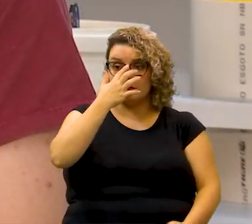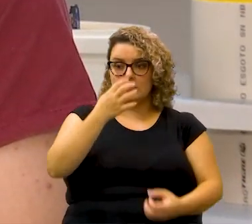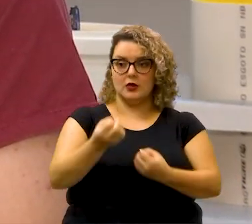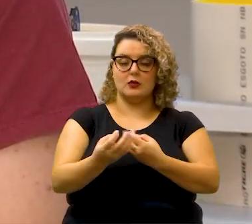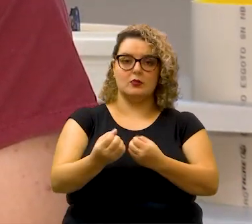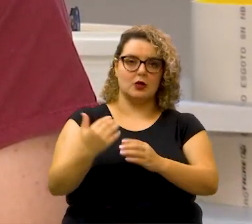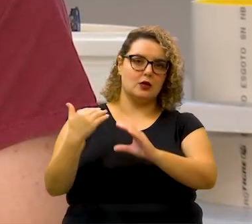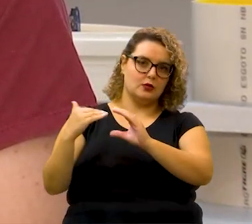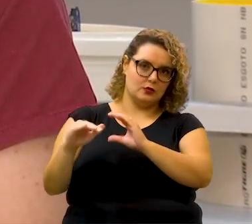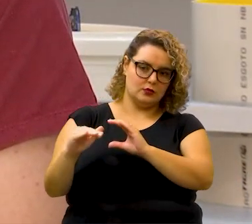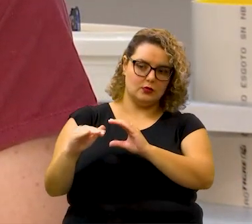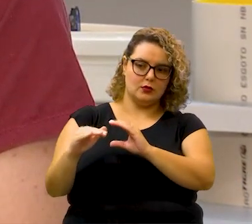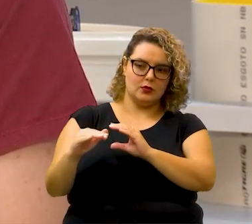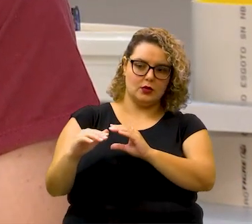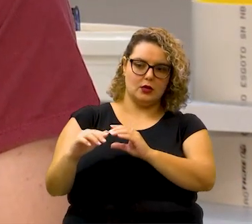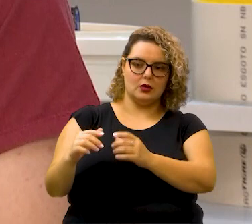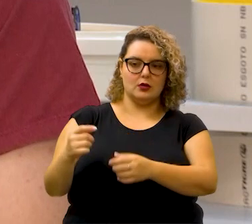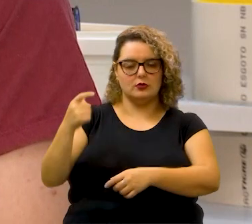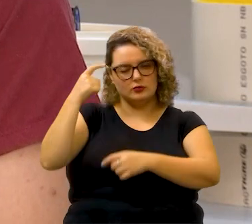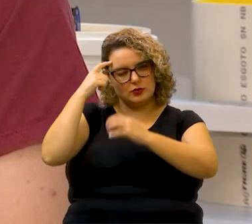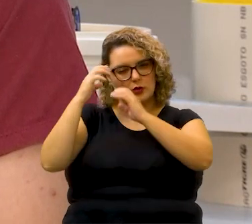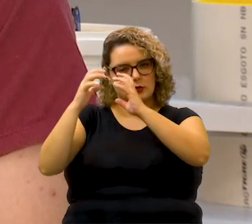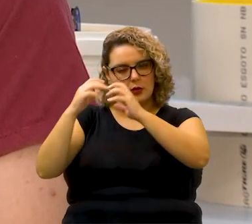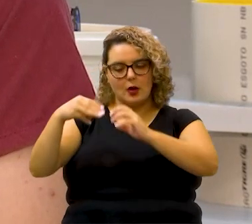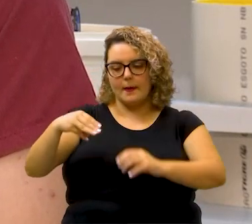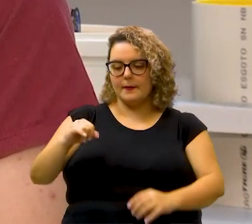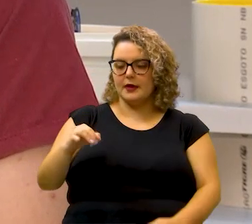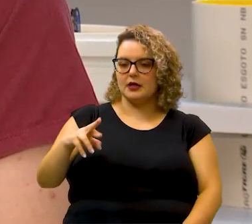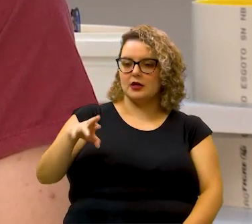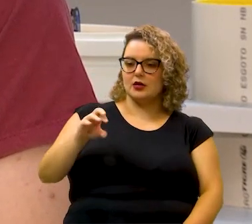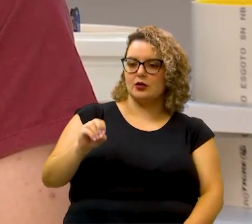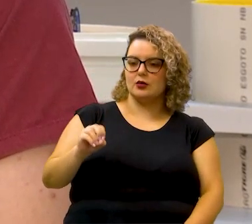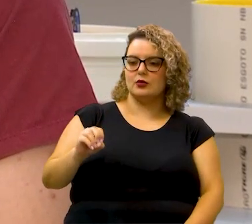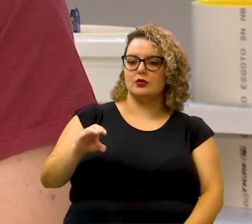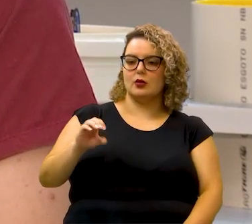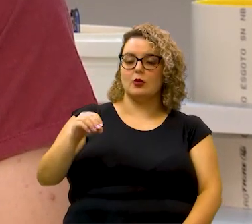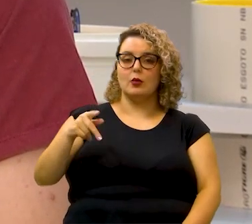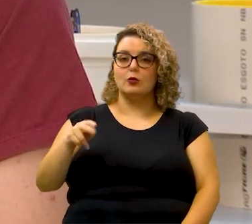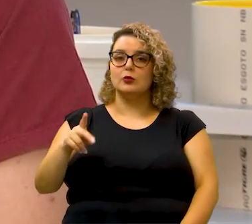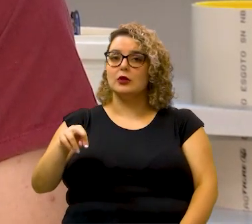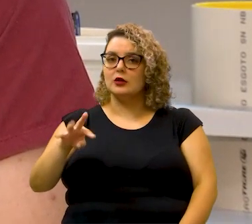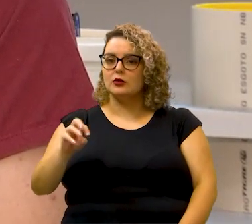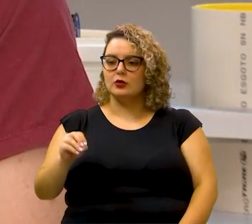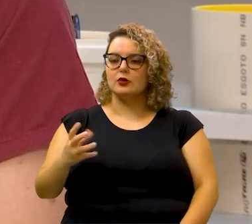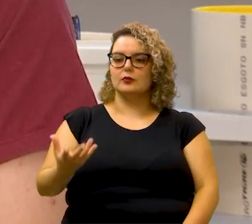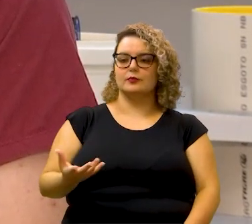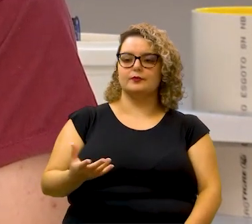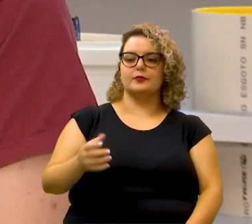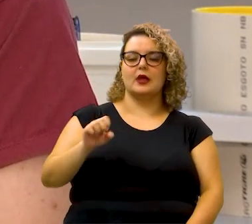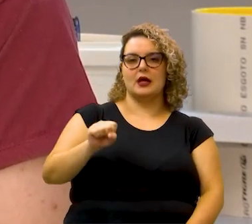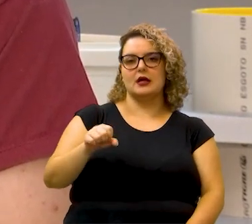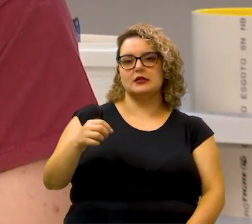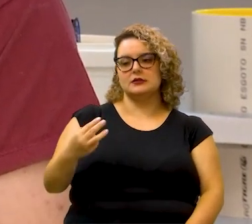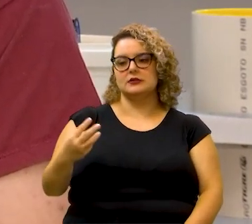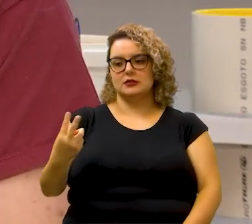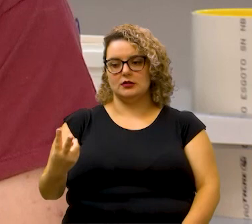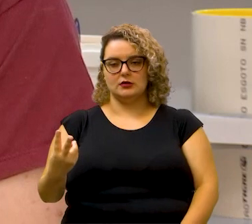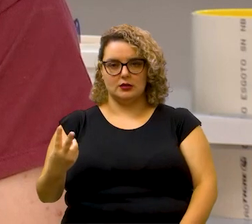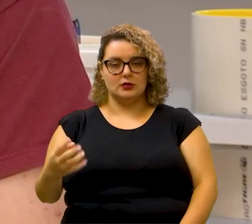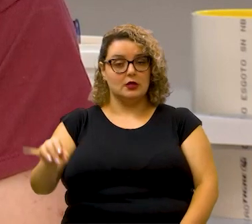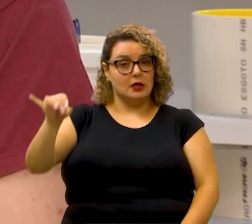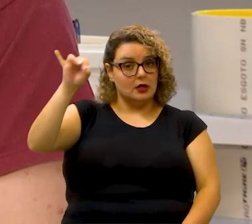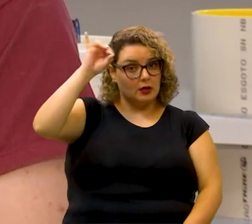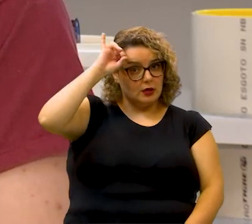Depois esses dados eles são enviados para um cérebro, um microcontrolador que a gente está utilizando, o ESP32, e por conta dele se conectar